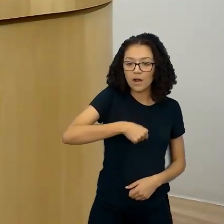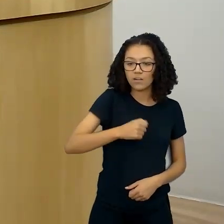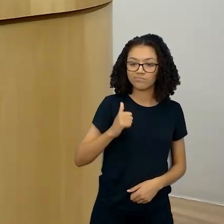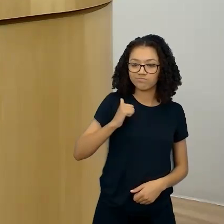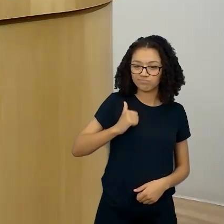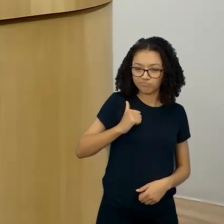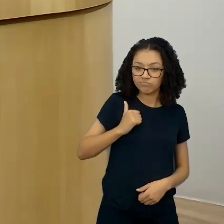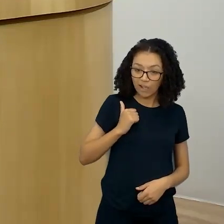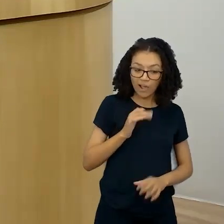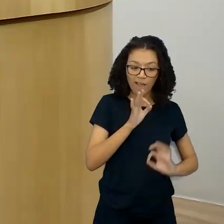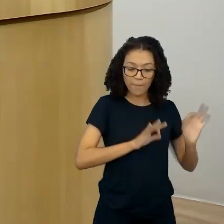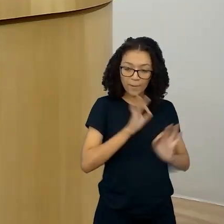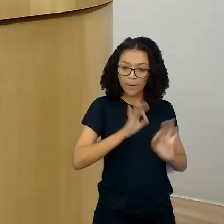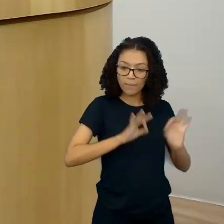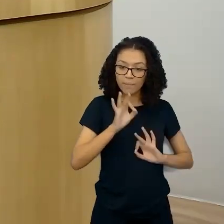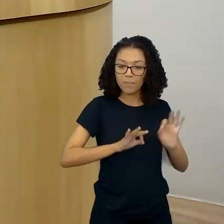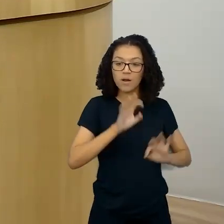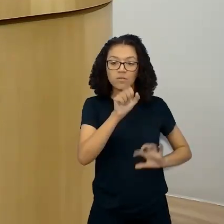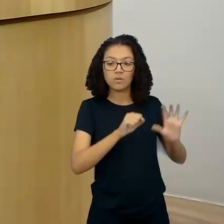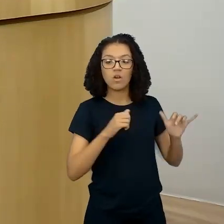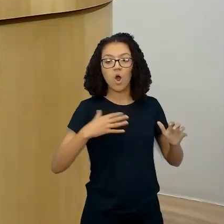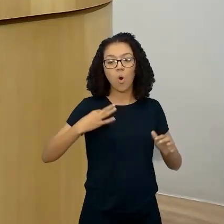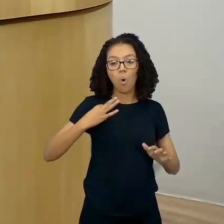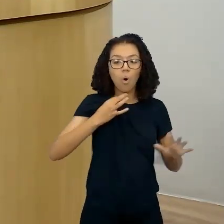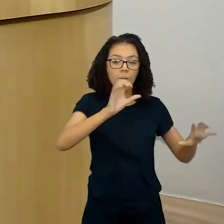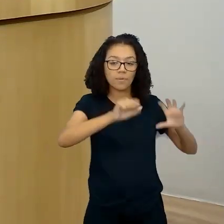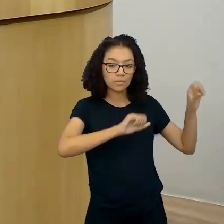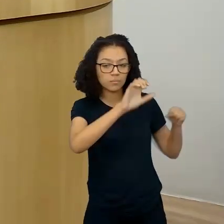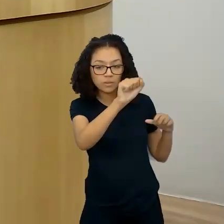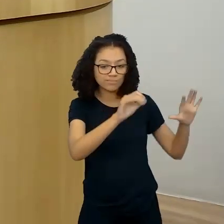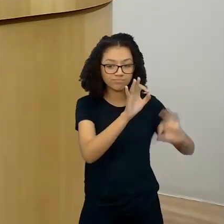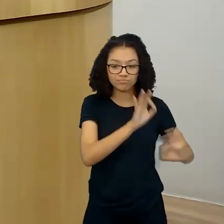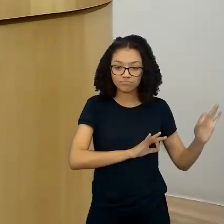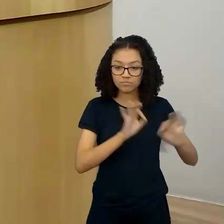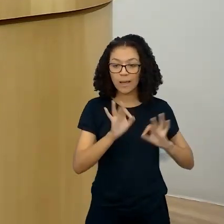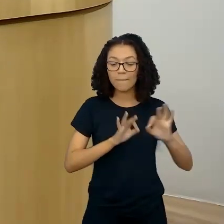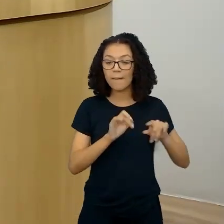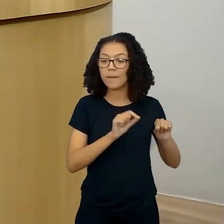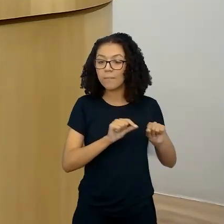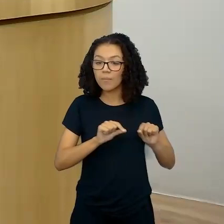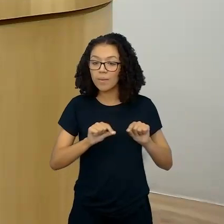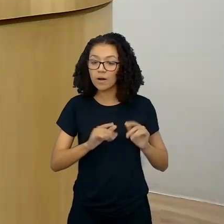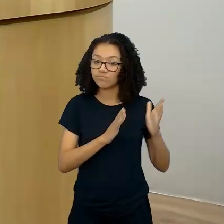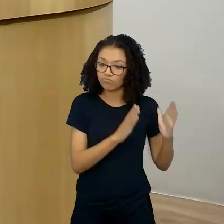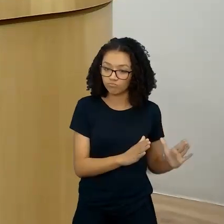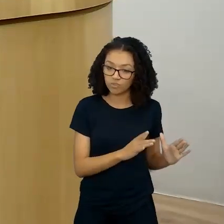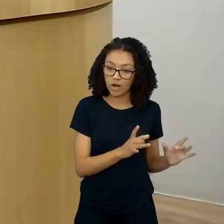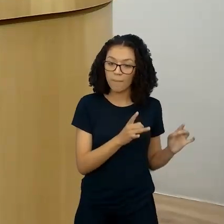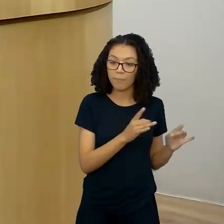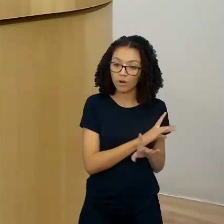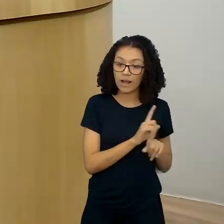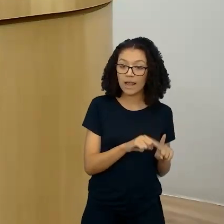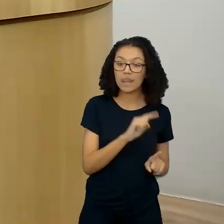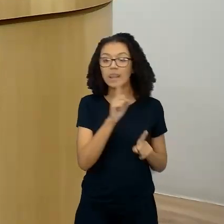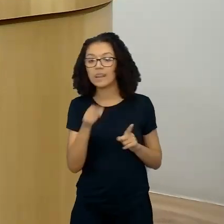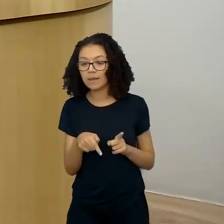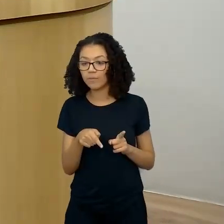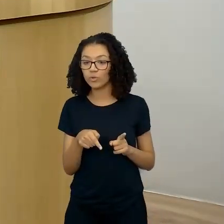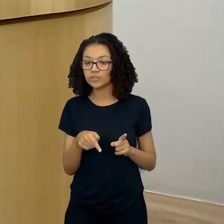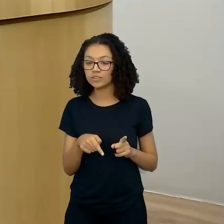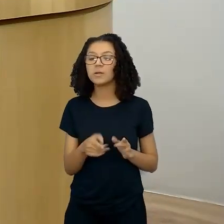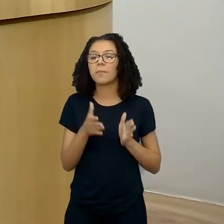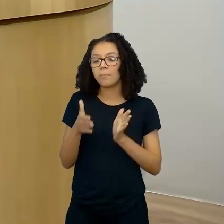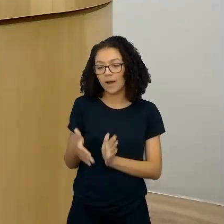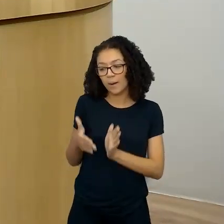que precisam ser feitas? Então, é bem isso que você falou. Identificar esses passo a passo para se chegar ao que se pretende. Ao